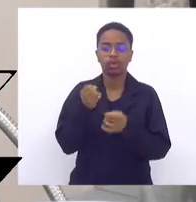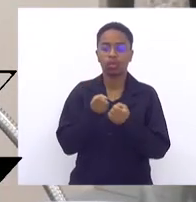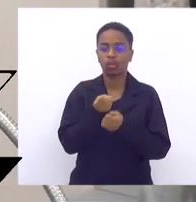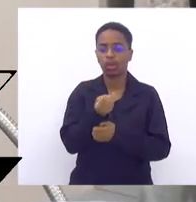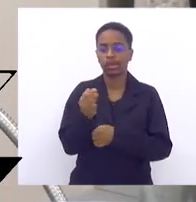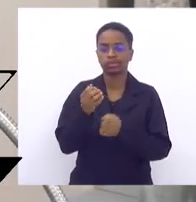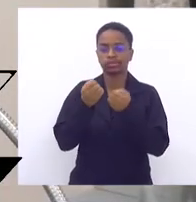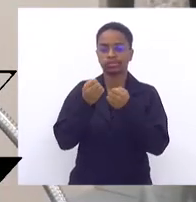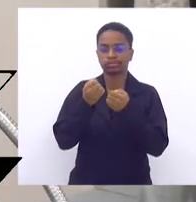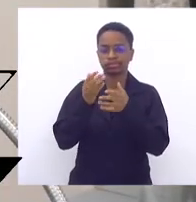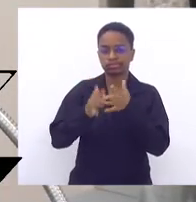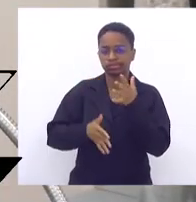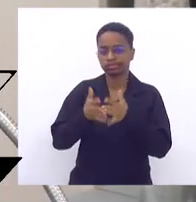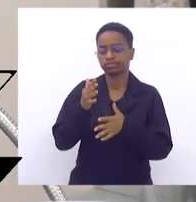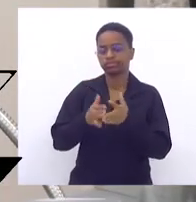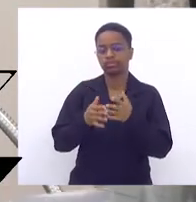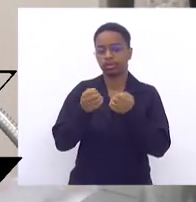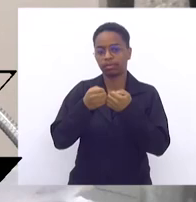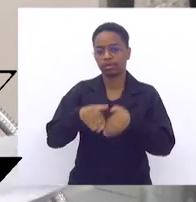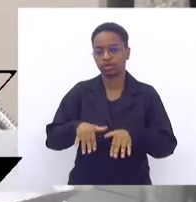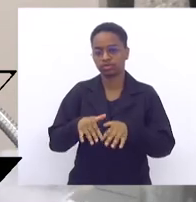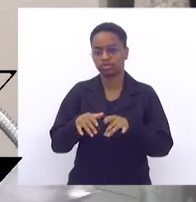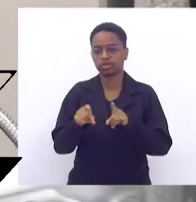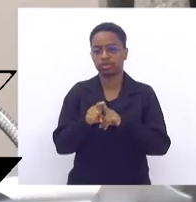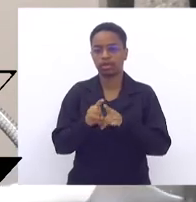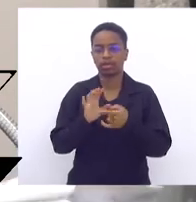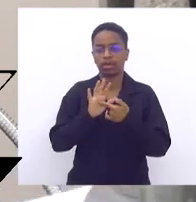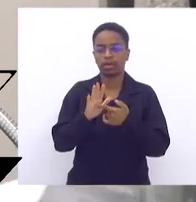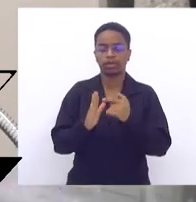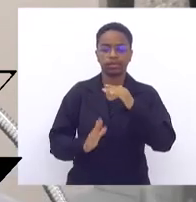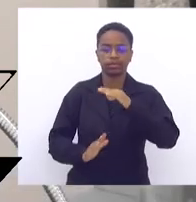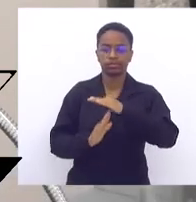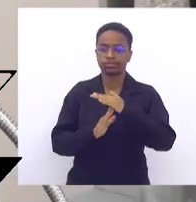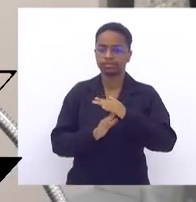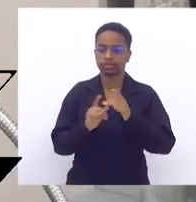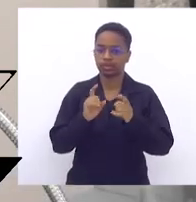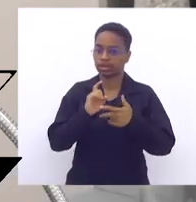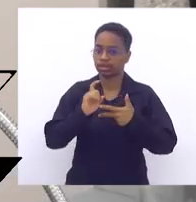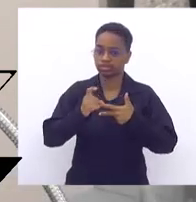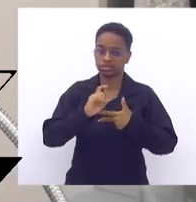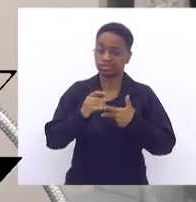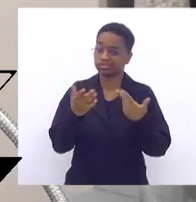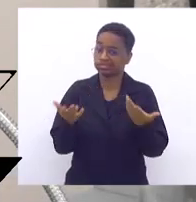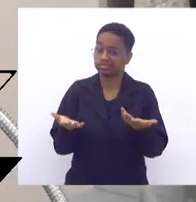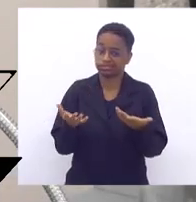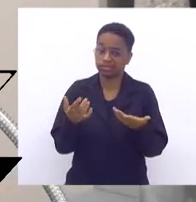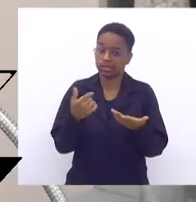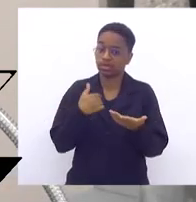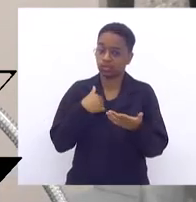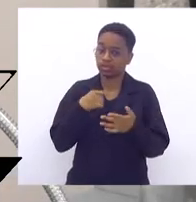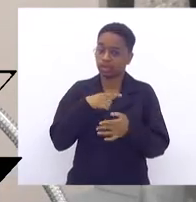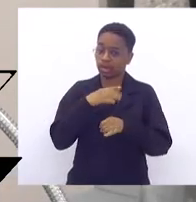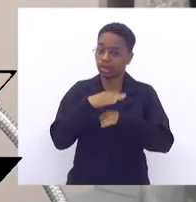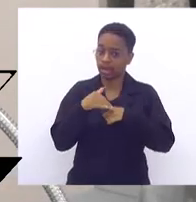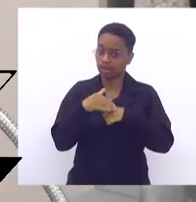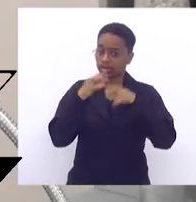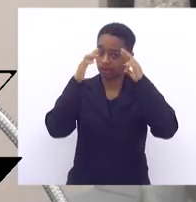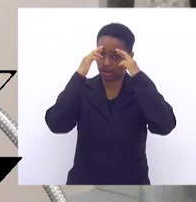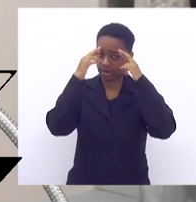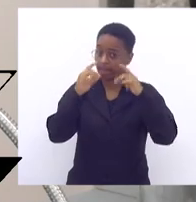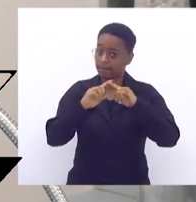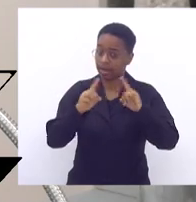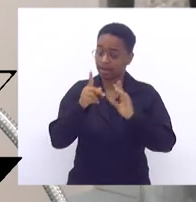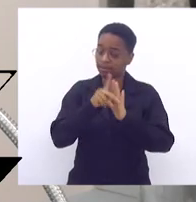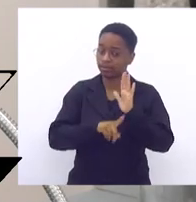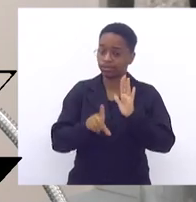estabelece renúncia de receita, estabelece prazo para o executivo. Assim, com todo carinho e respeito, mas os projetos